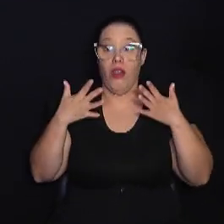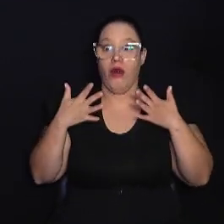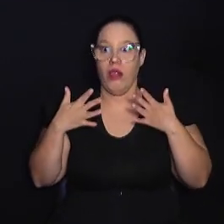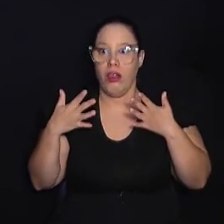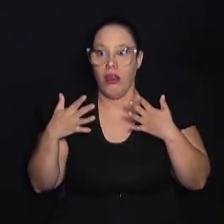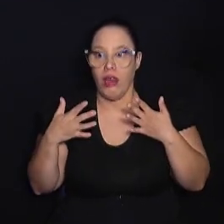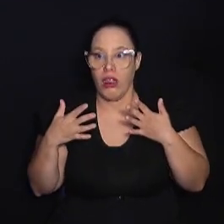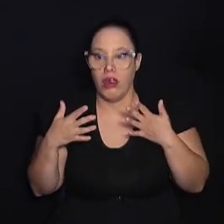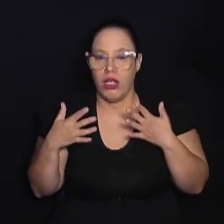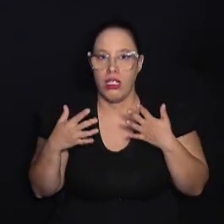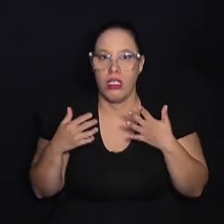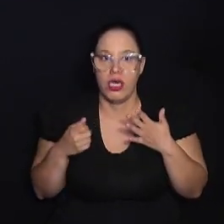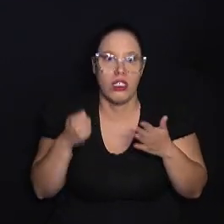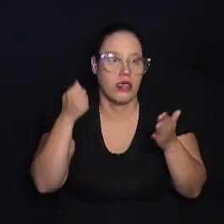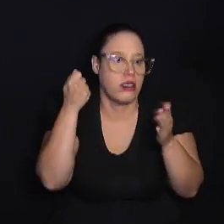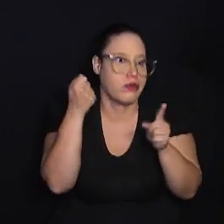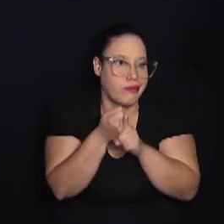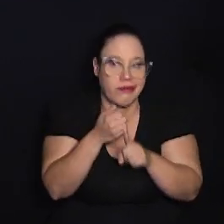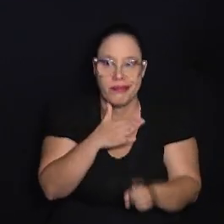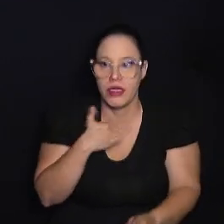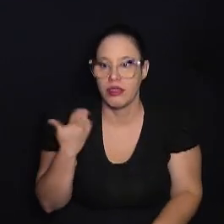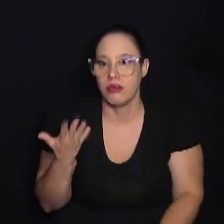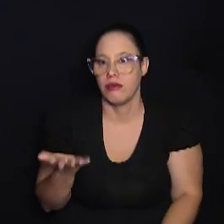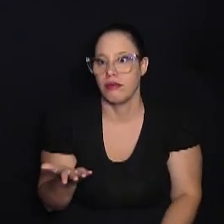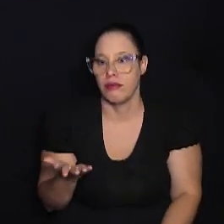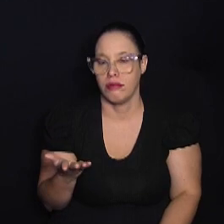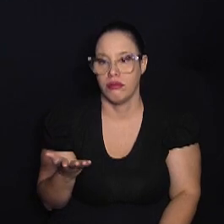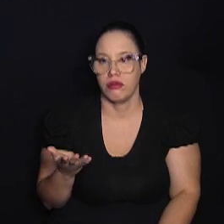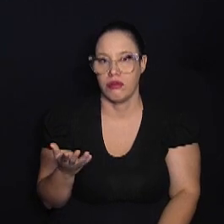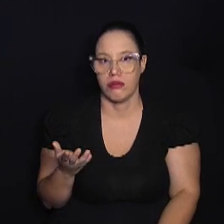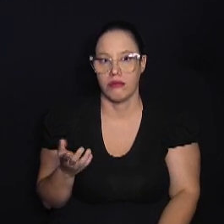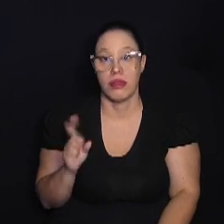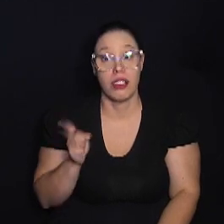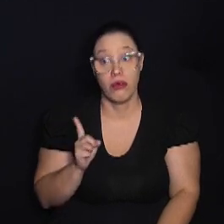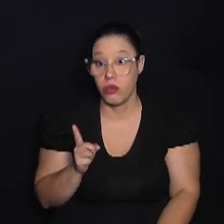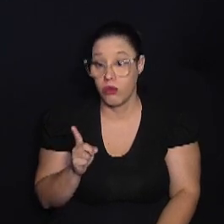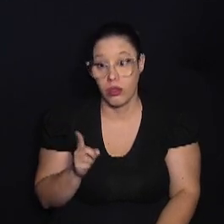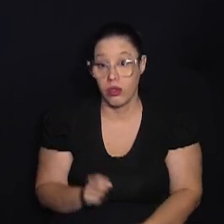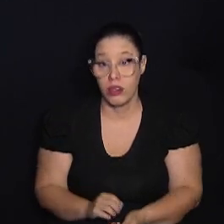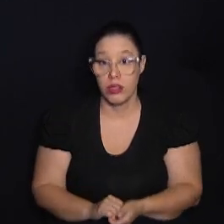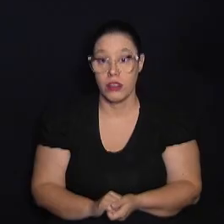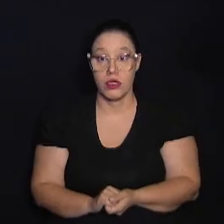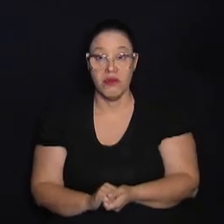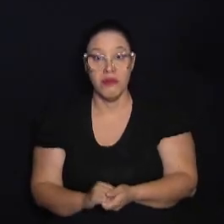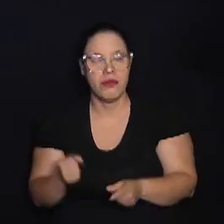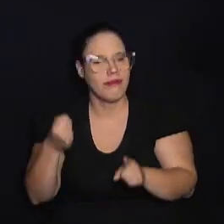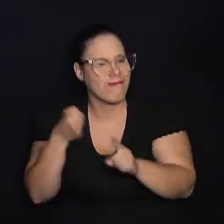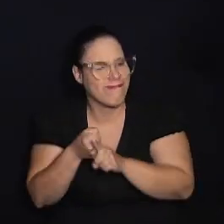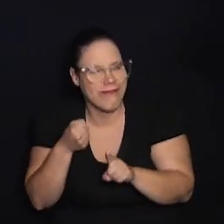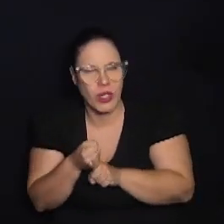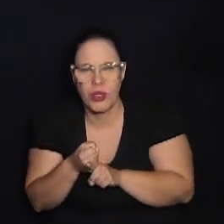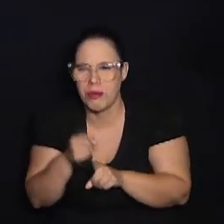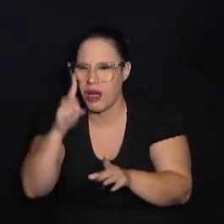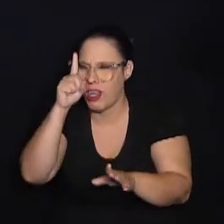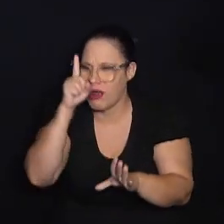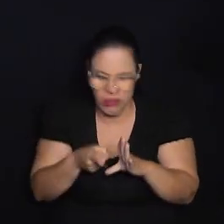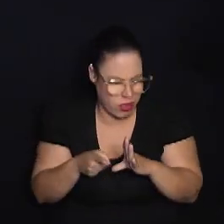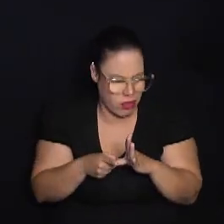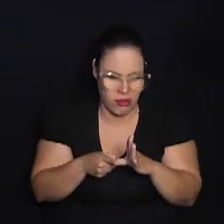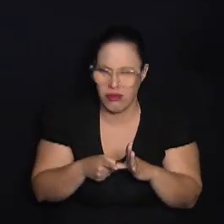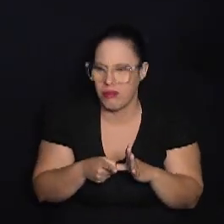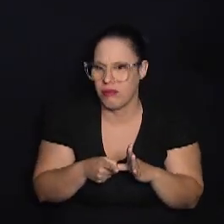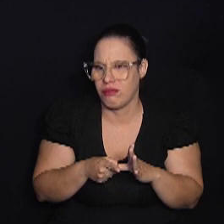achou que fosse algo assim, uma sentença de morte mesmo, né? O impacto do diagnóstico, você recebeu um